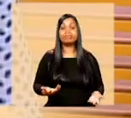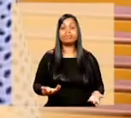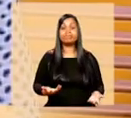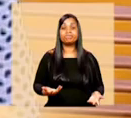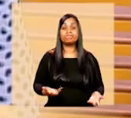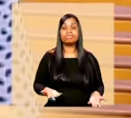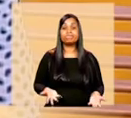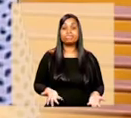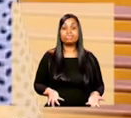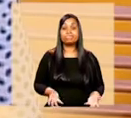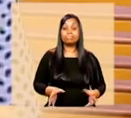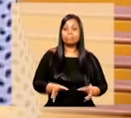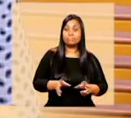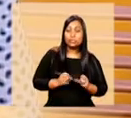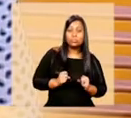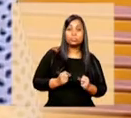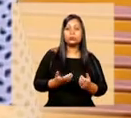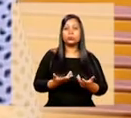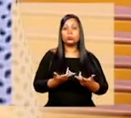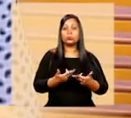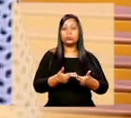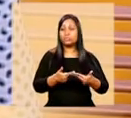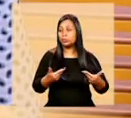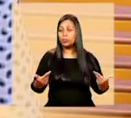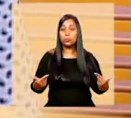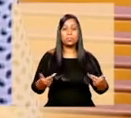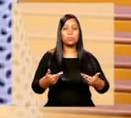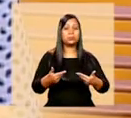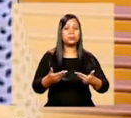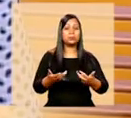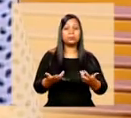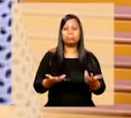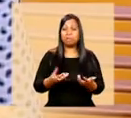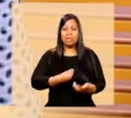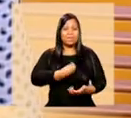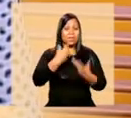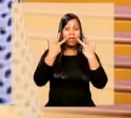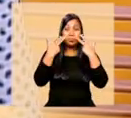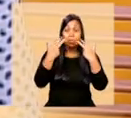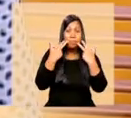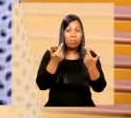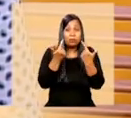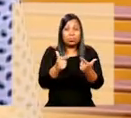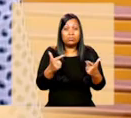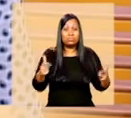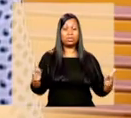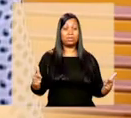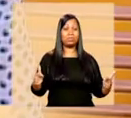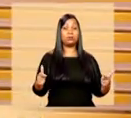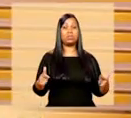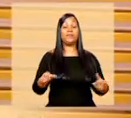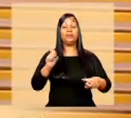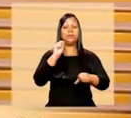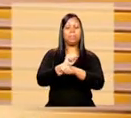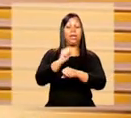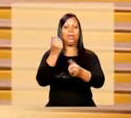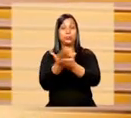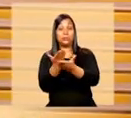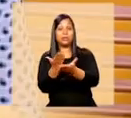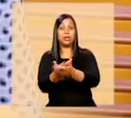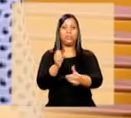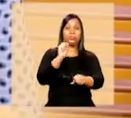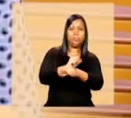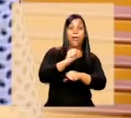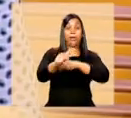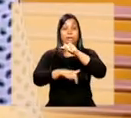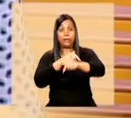tem um acúmulo de ascite e você não tem mais uma vida normal, né? Você para de